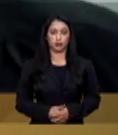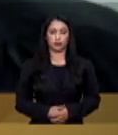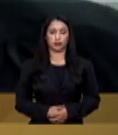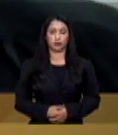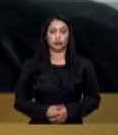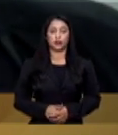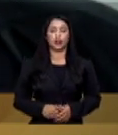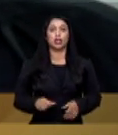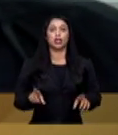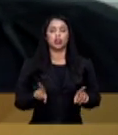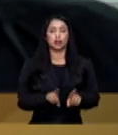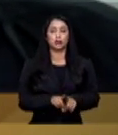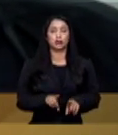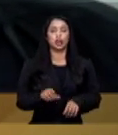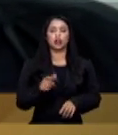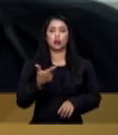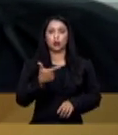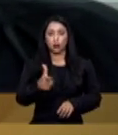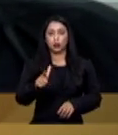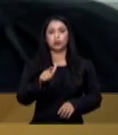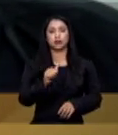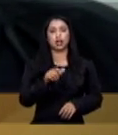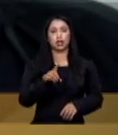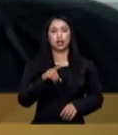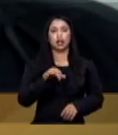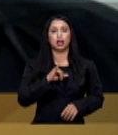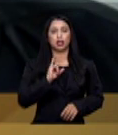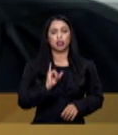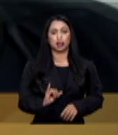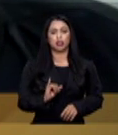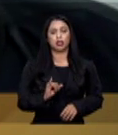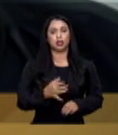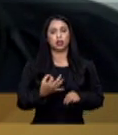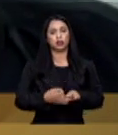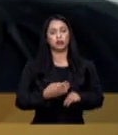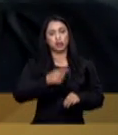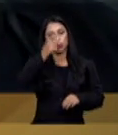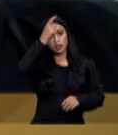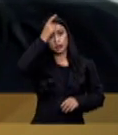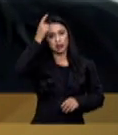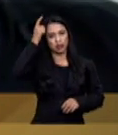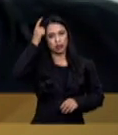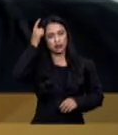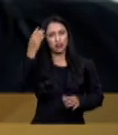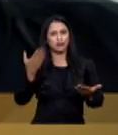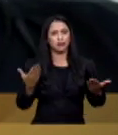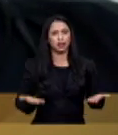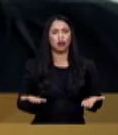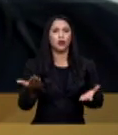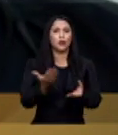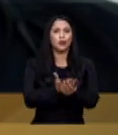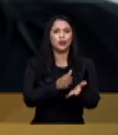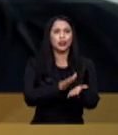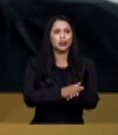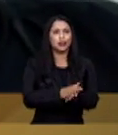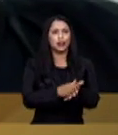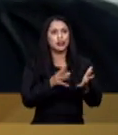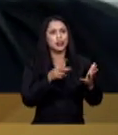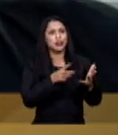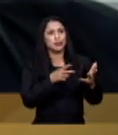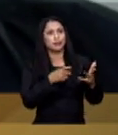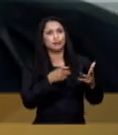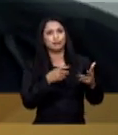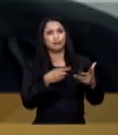E também a DI 3430, de relatoria do ministro Carlos Lewandowski. Bom, de acordo com alguns dos precedentes dessa corte, em caso